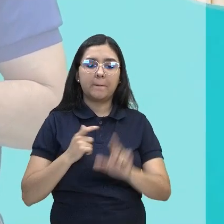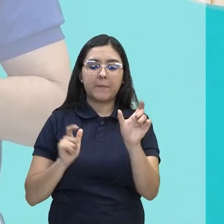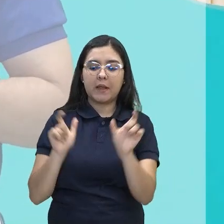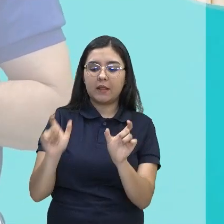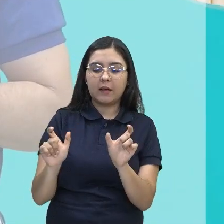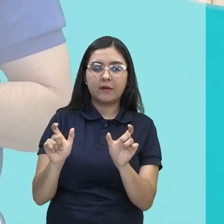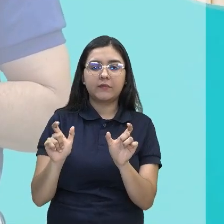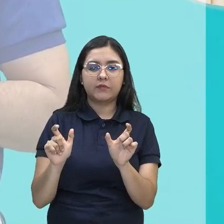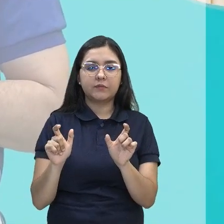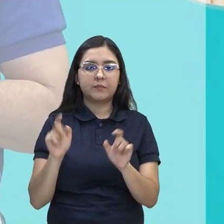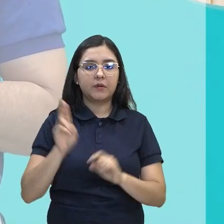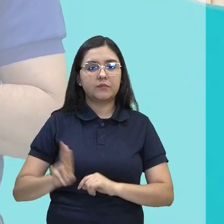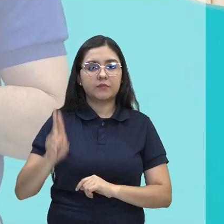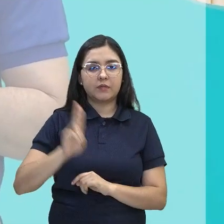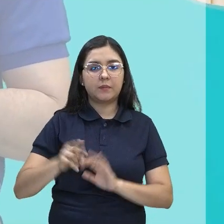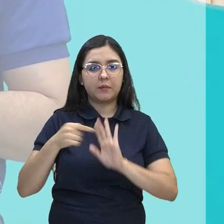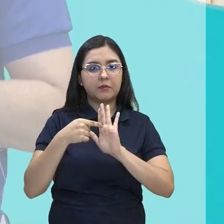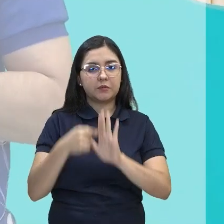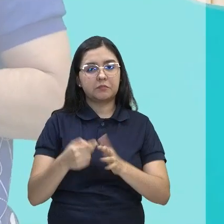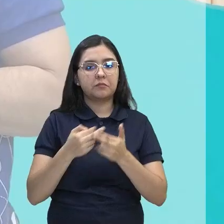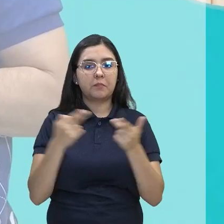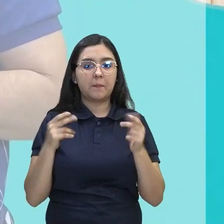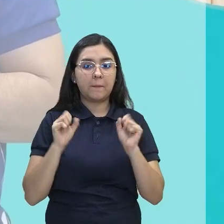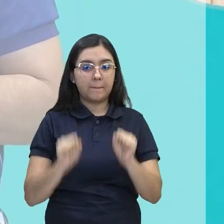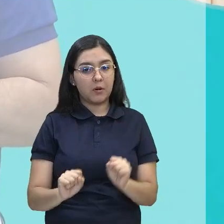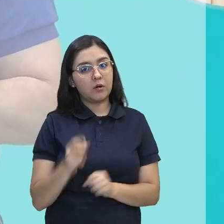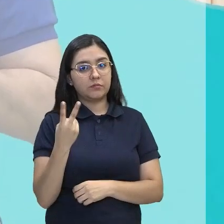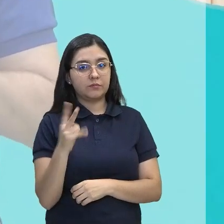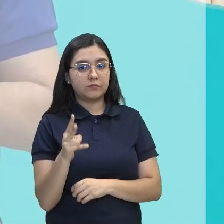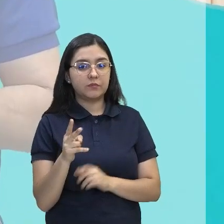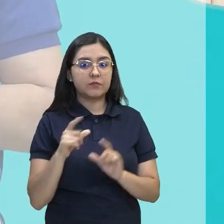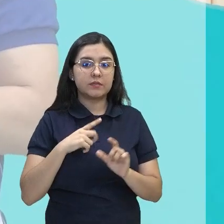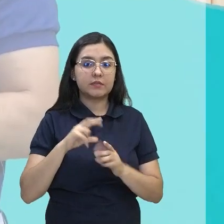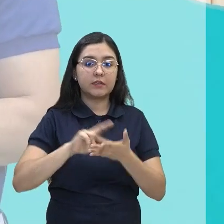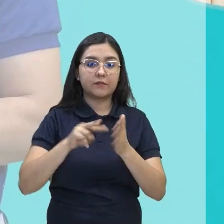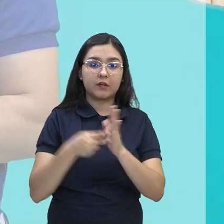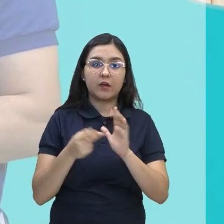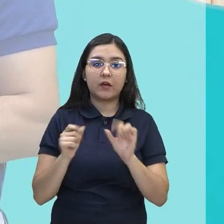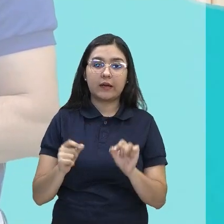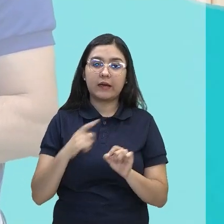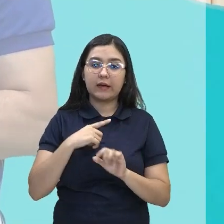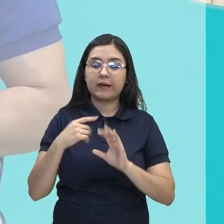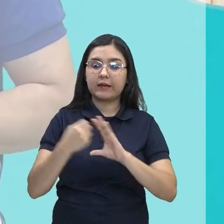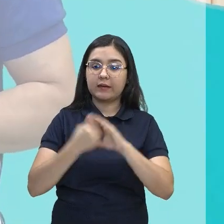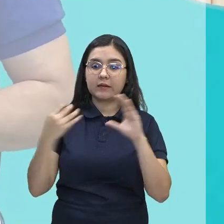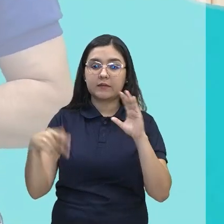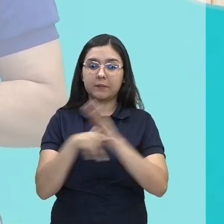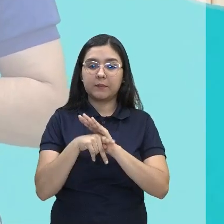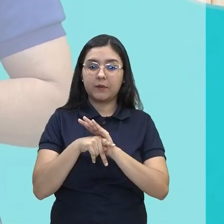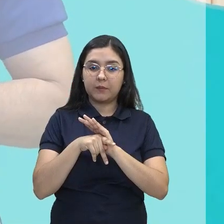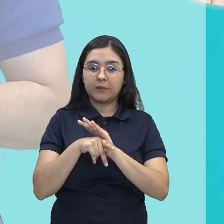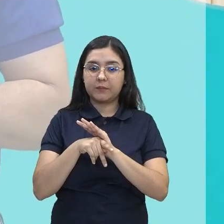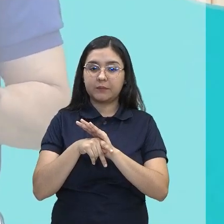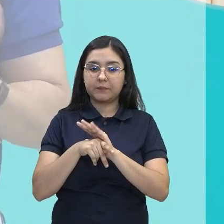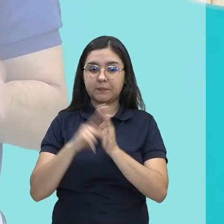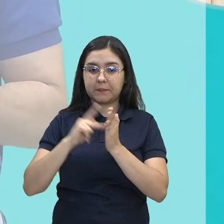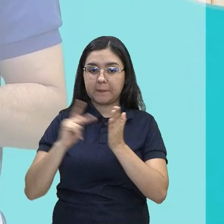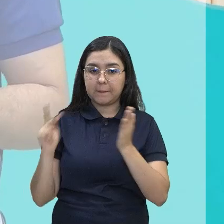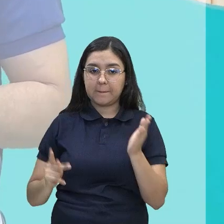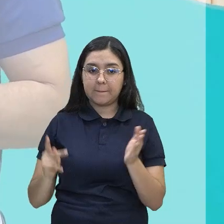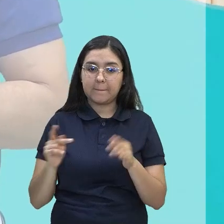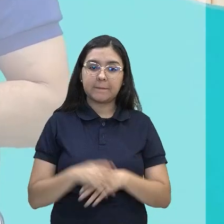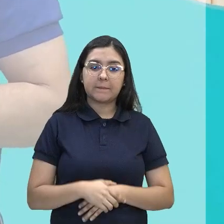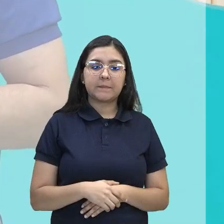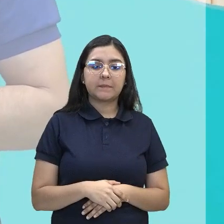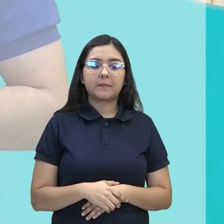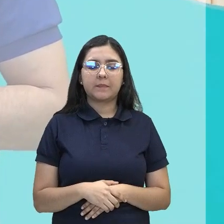indicar algo que pode ser ambíguo o seu significado. Isso é uma característica dos textos em poesia. A menor